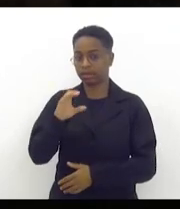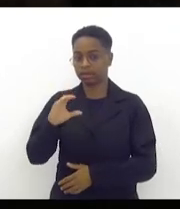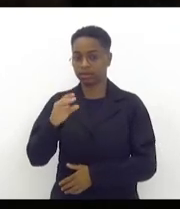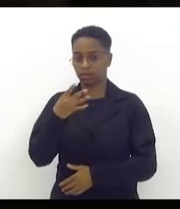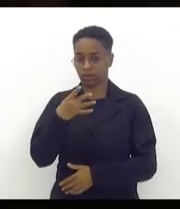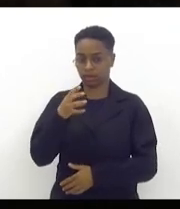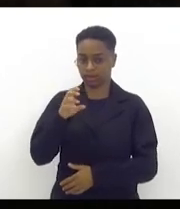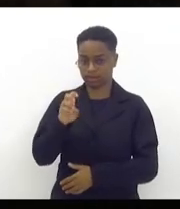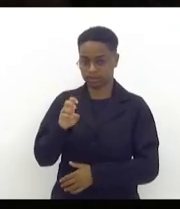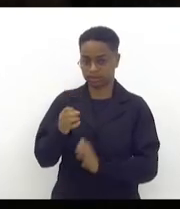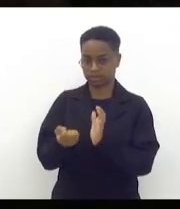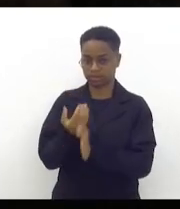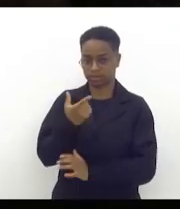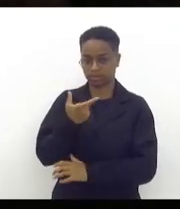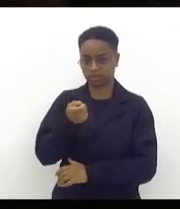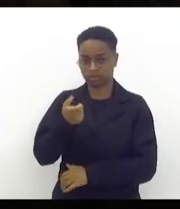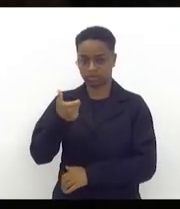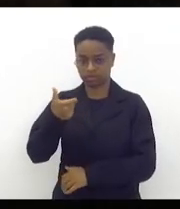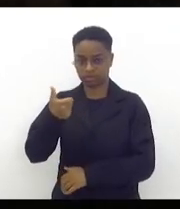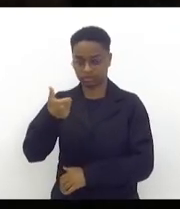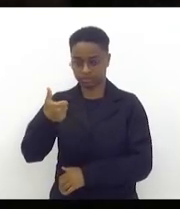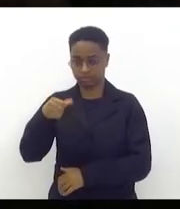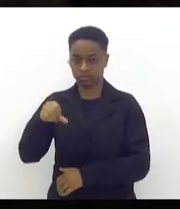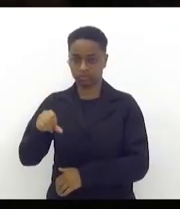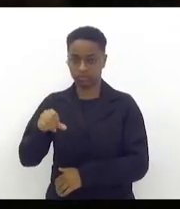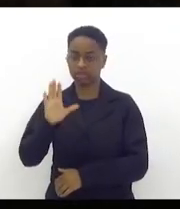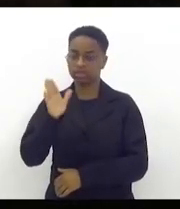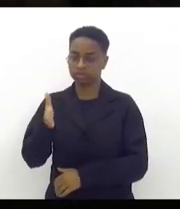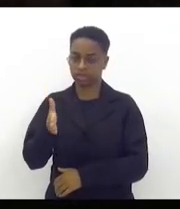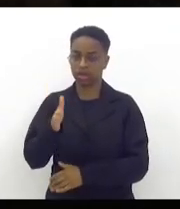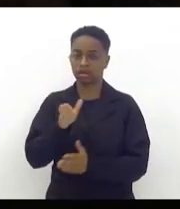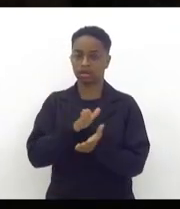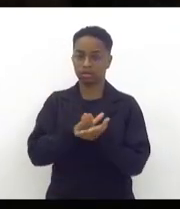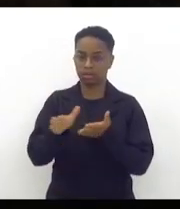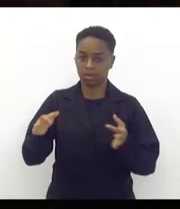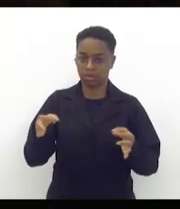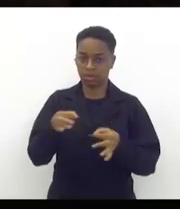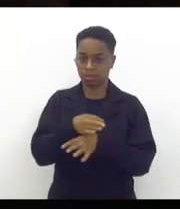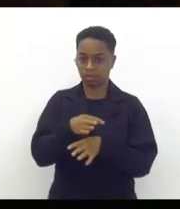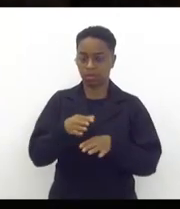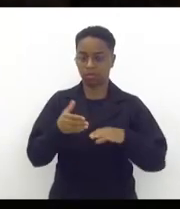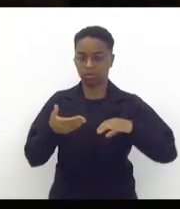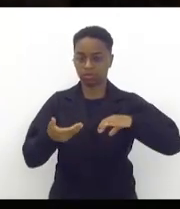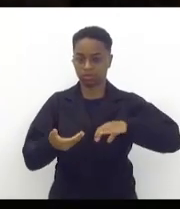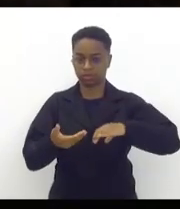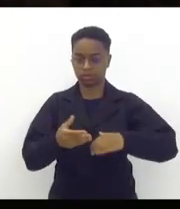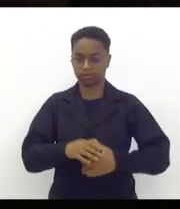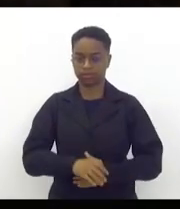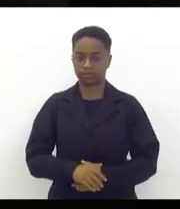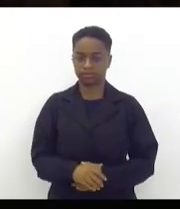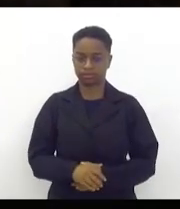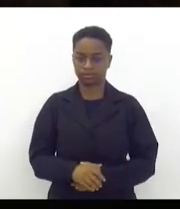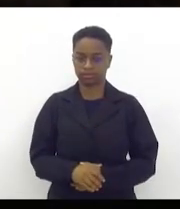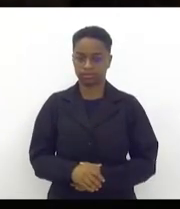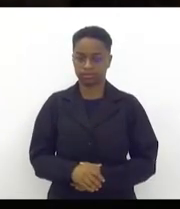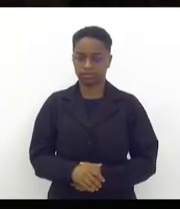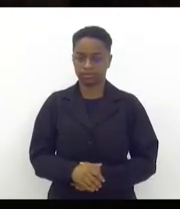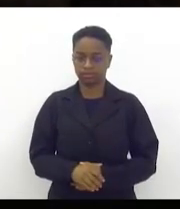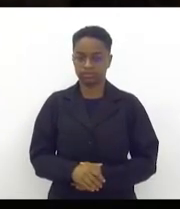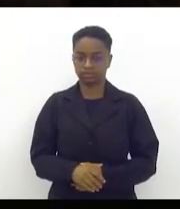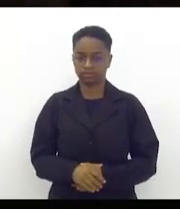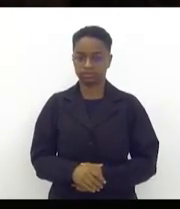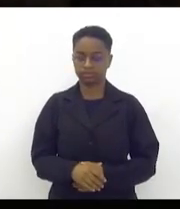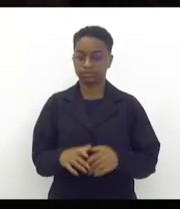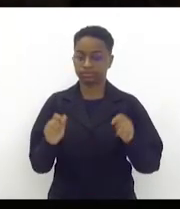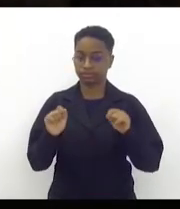administrativa, já estará promulgada pelo Congresso Nacional, para que nos